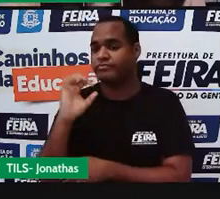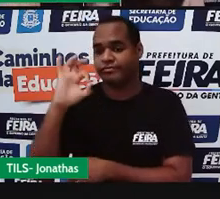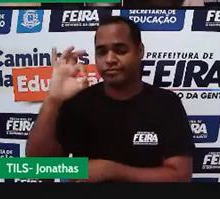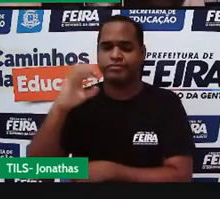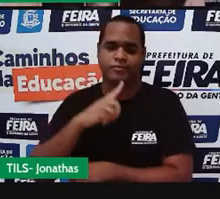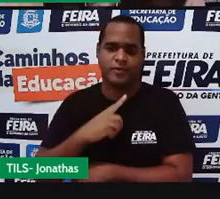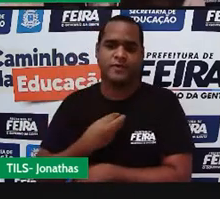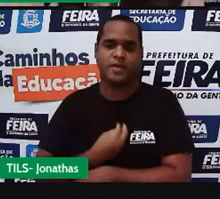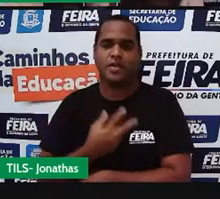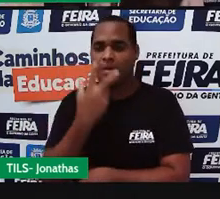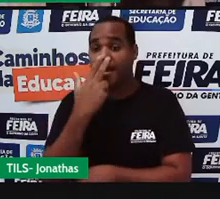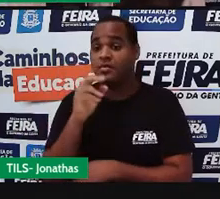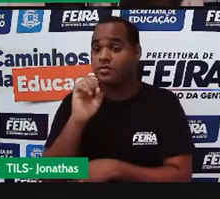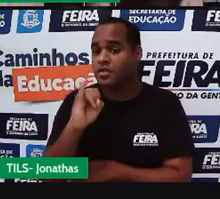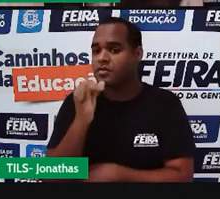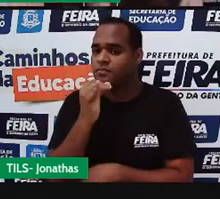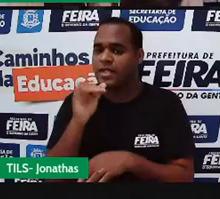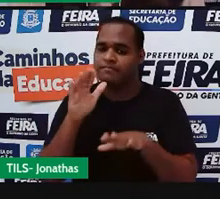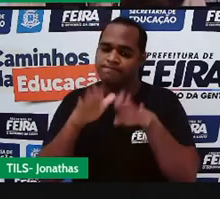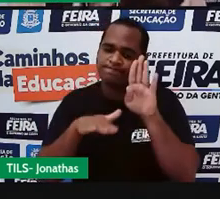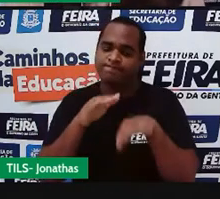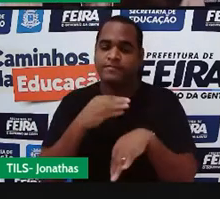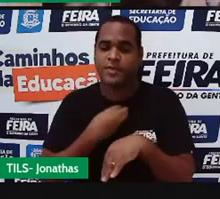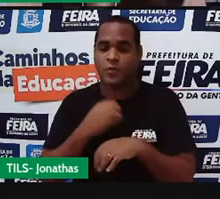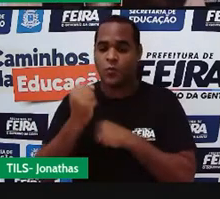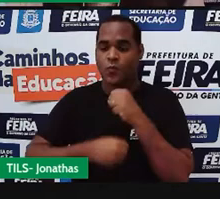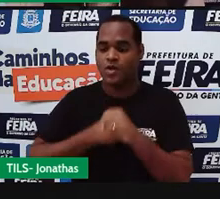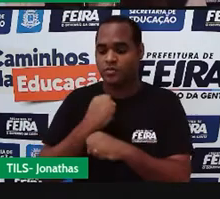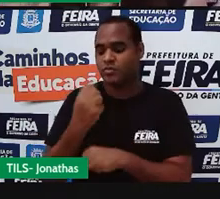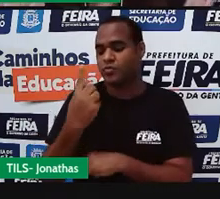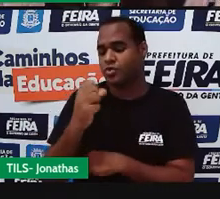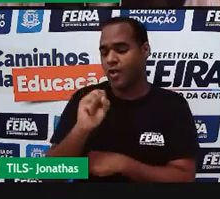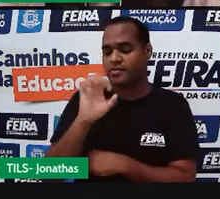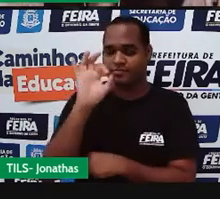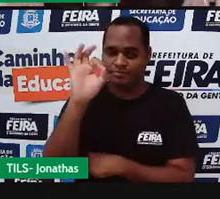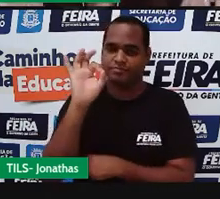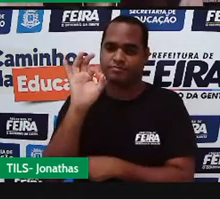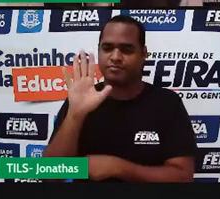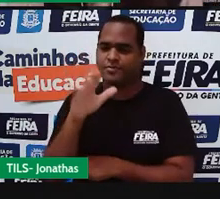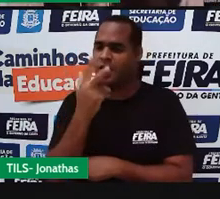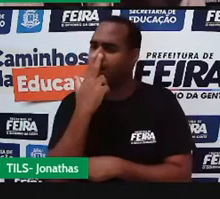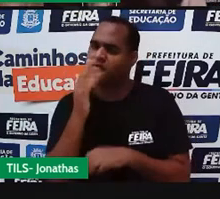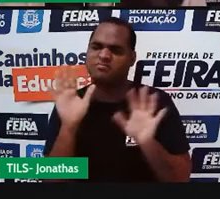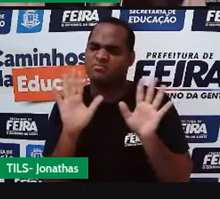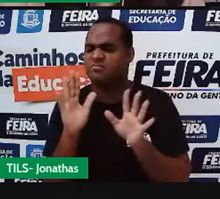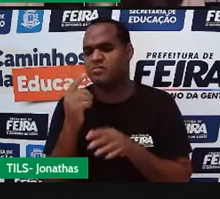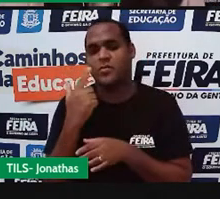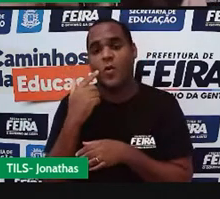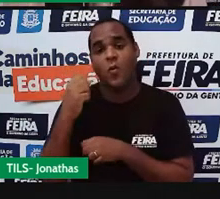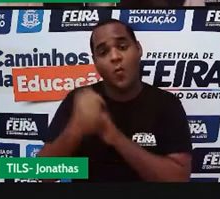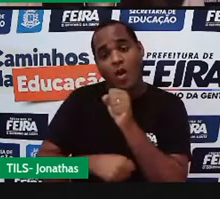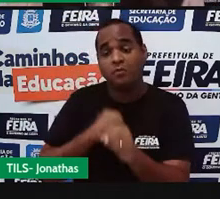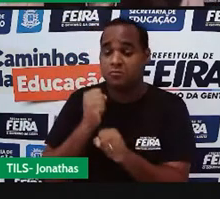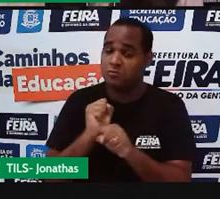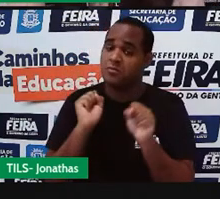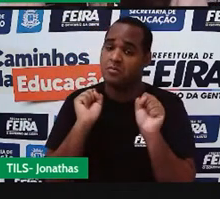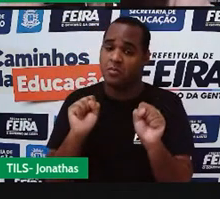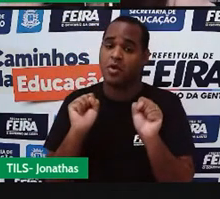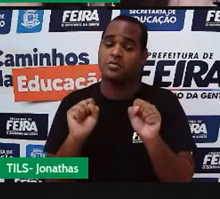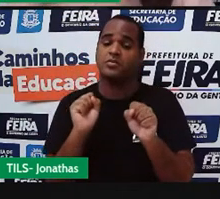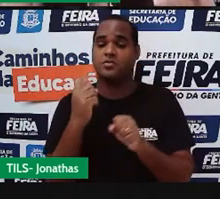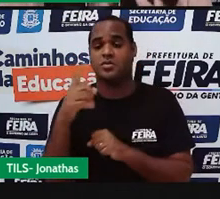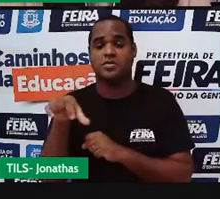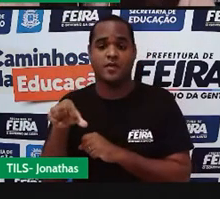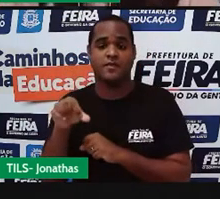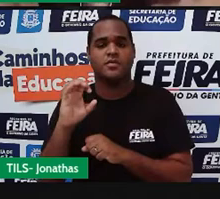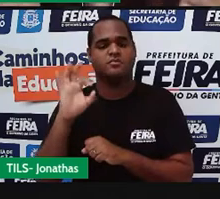então se a temperatura média desse ano aqui foi 18 por exemplo estou só chutando ano que vem muito provavelmente